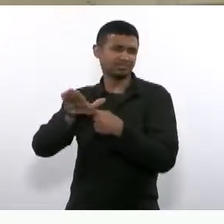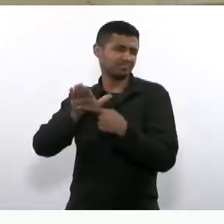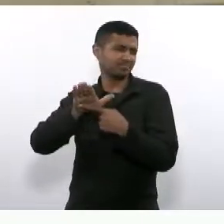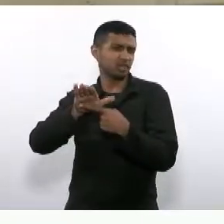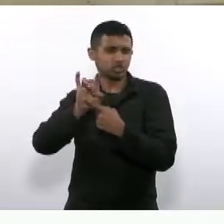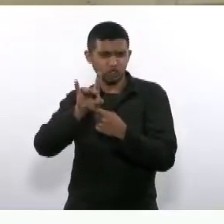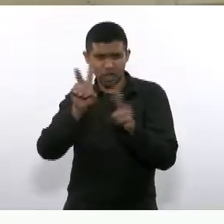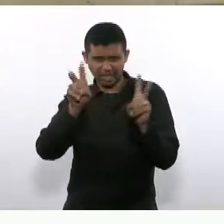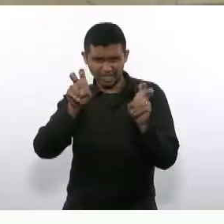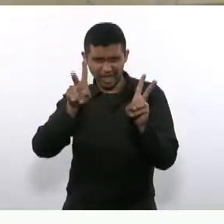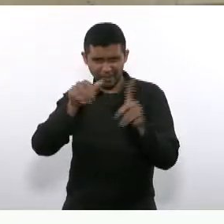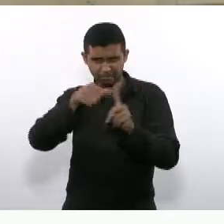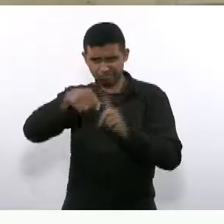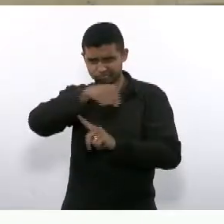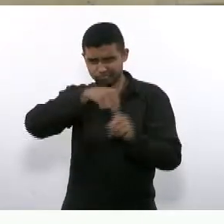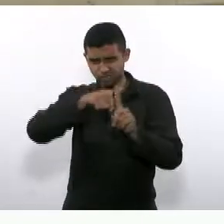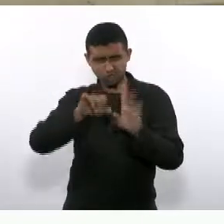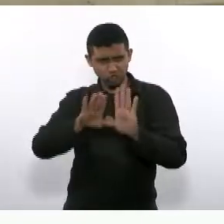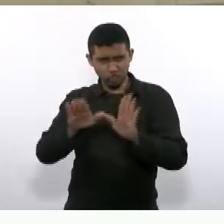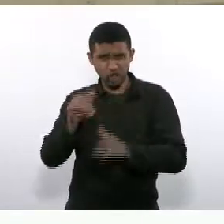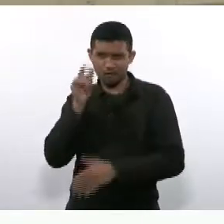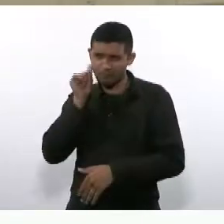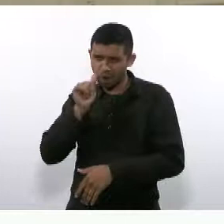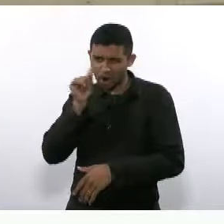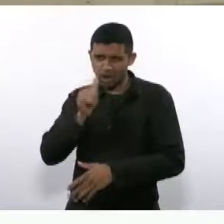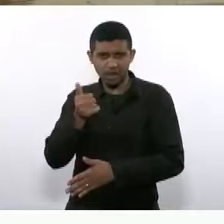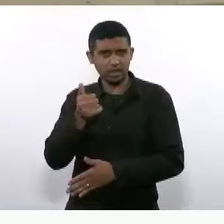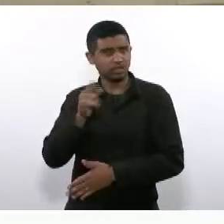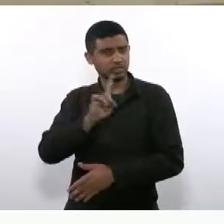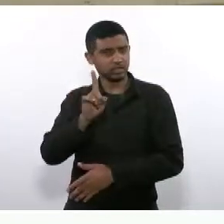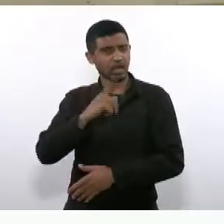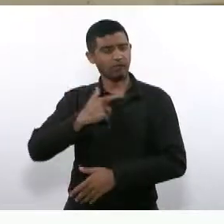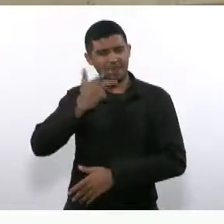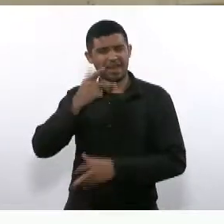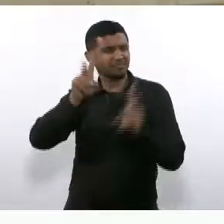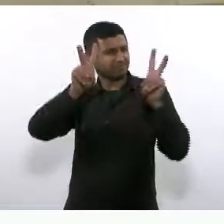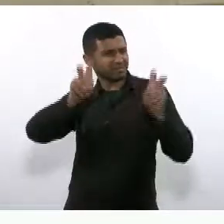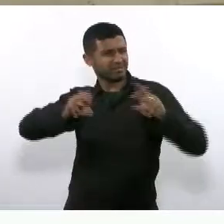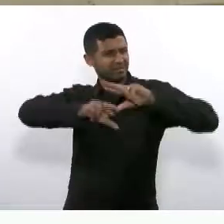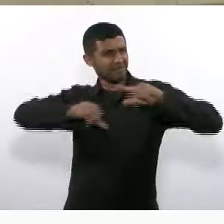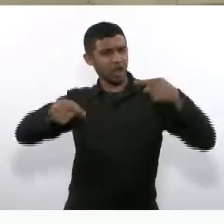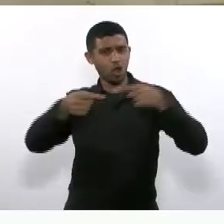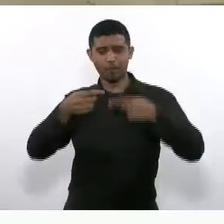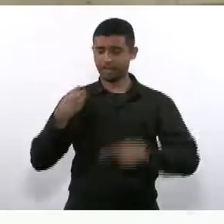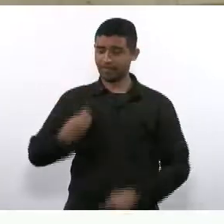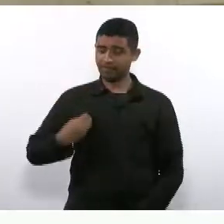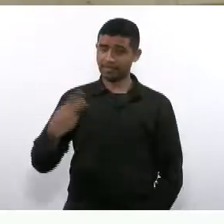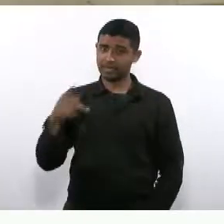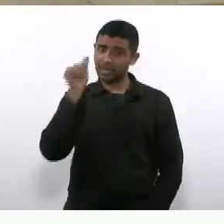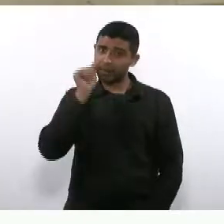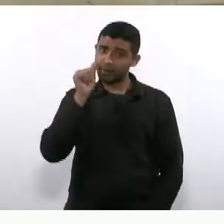outros temas relacionados à vida dessa mulher é fundamental, porque nós sabemos